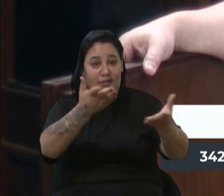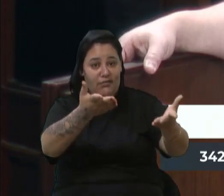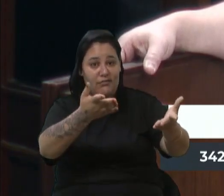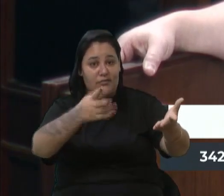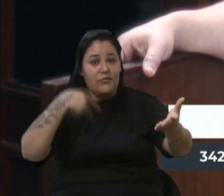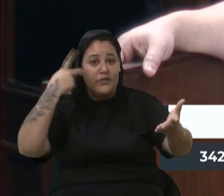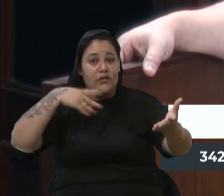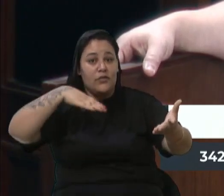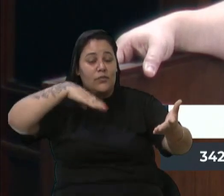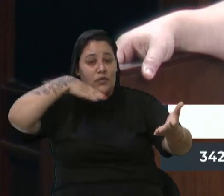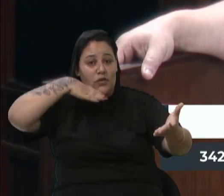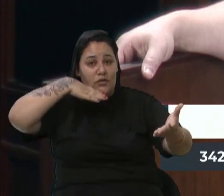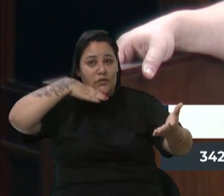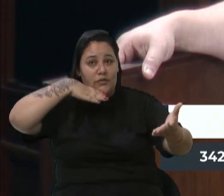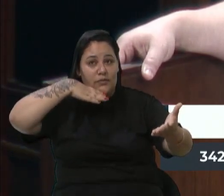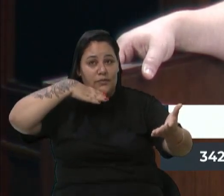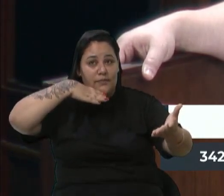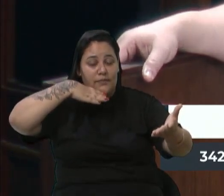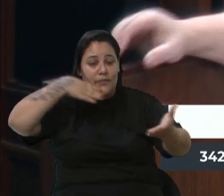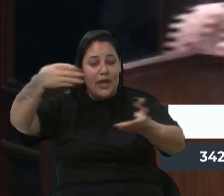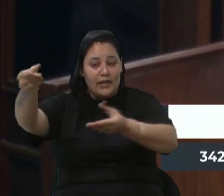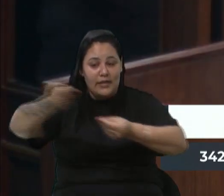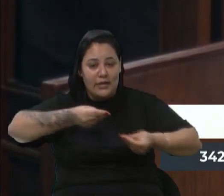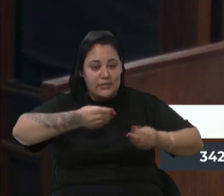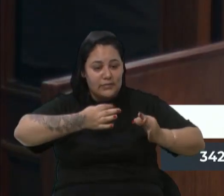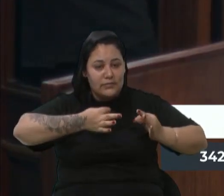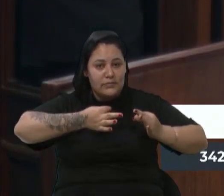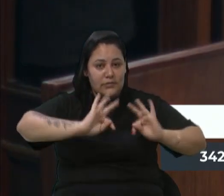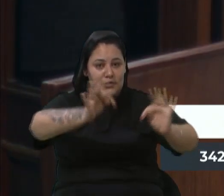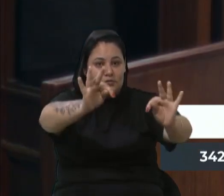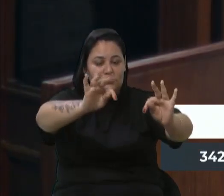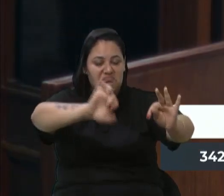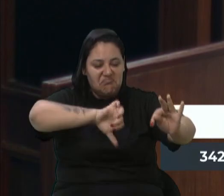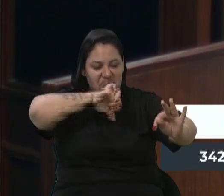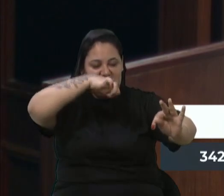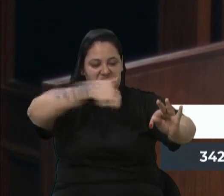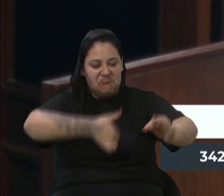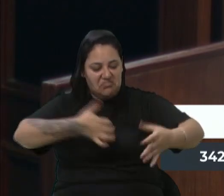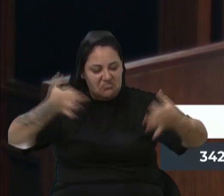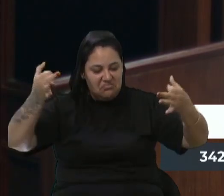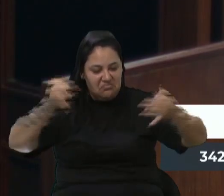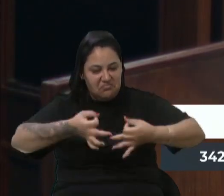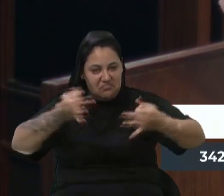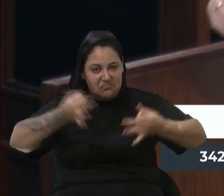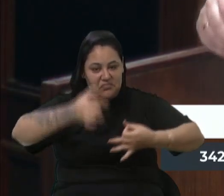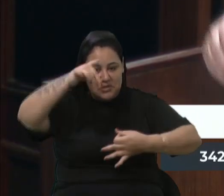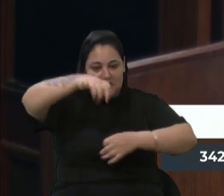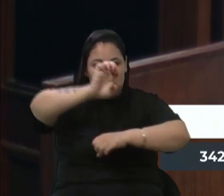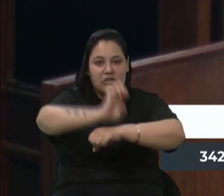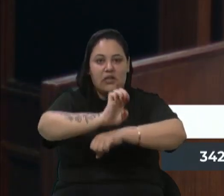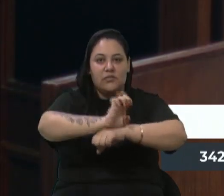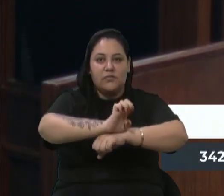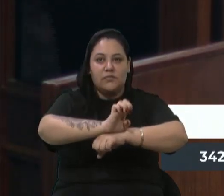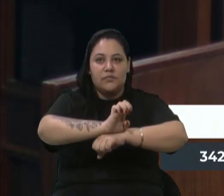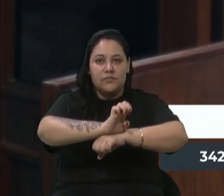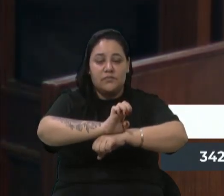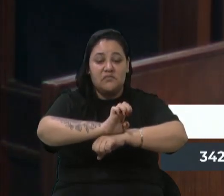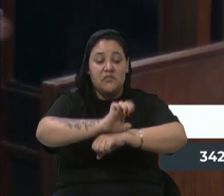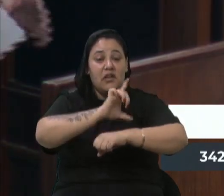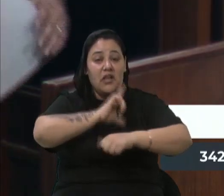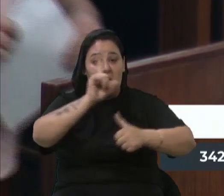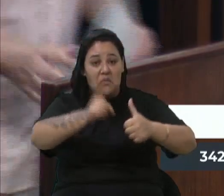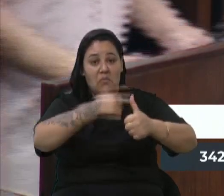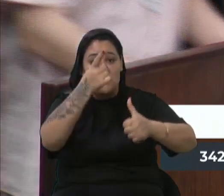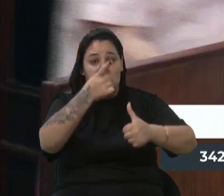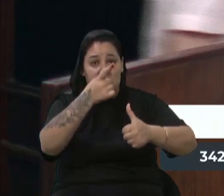ela traz tecnologia, iniciativa de ponta para o nosso estado do Rio Grande do Sul. Vai ser a primeira a ser